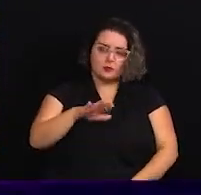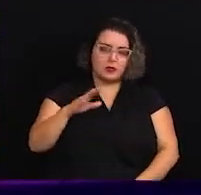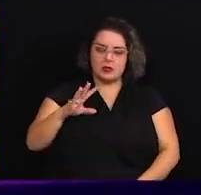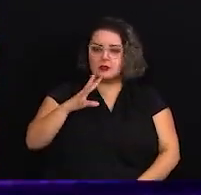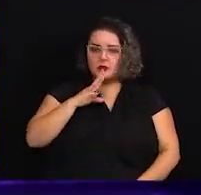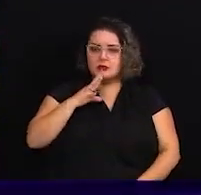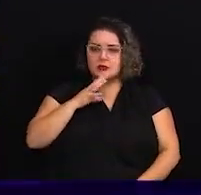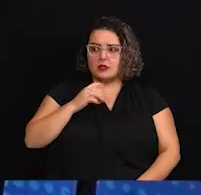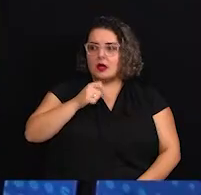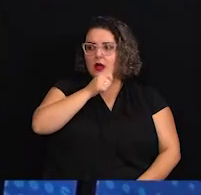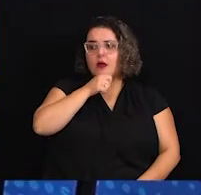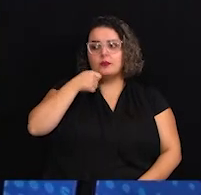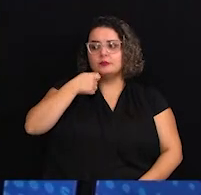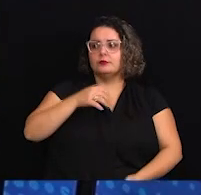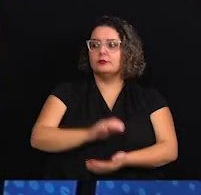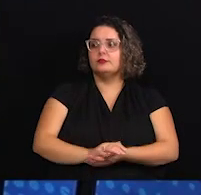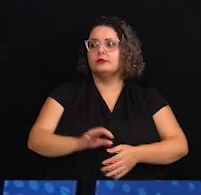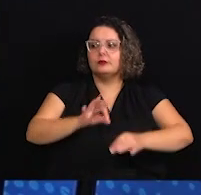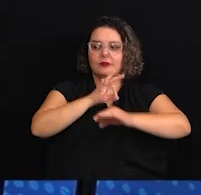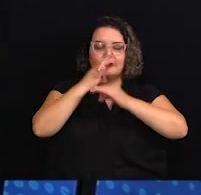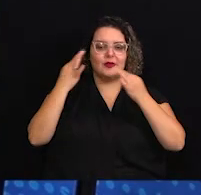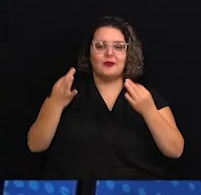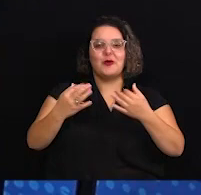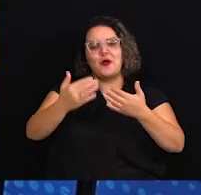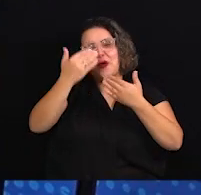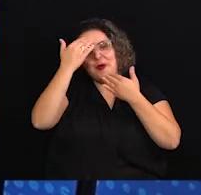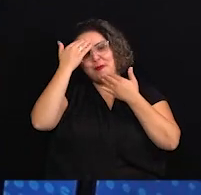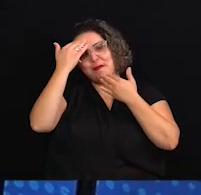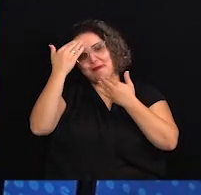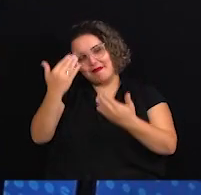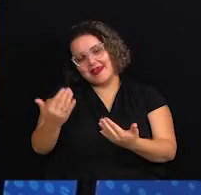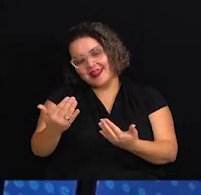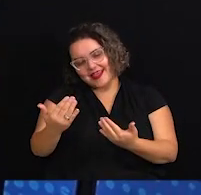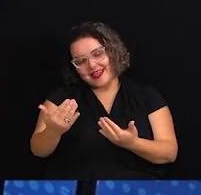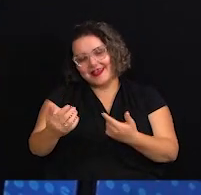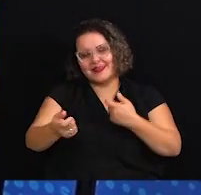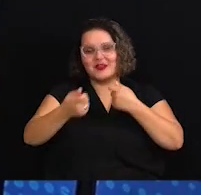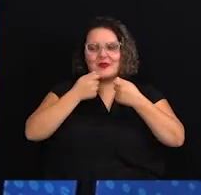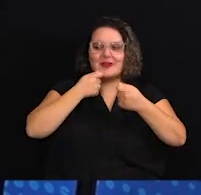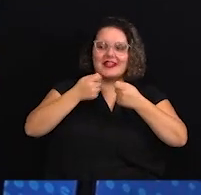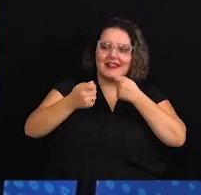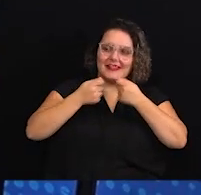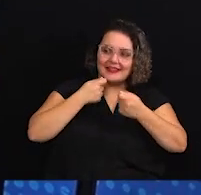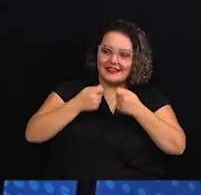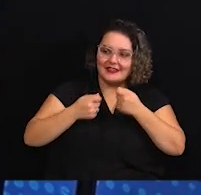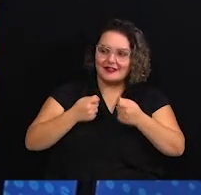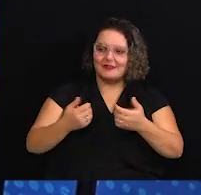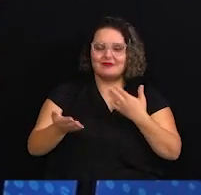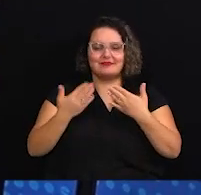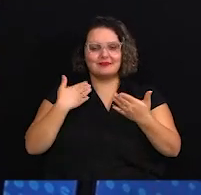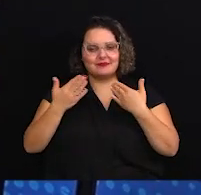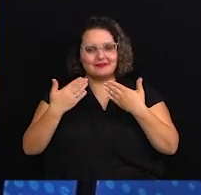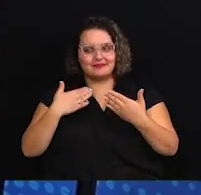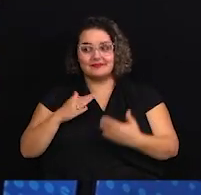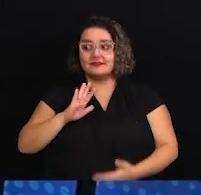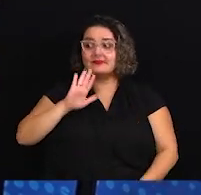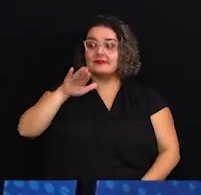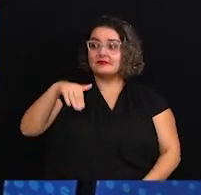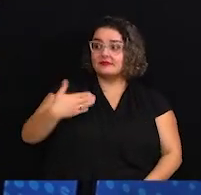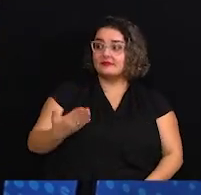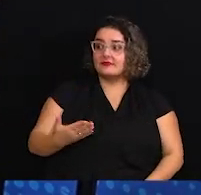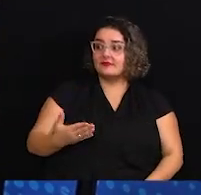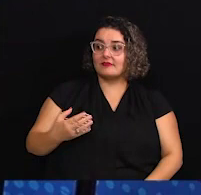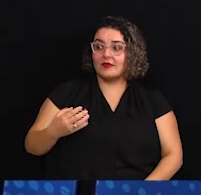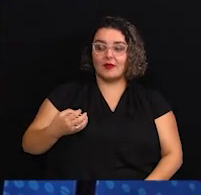A Amazon, Google. Perfeito. Muito obrigado aqui pela entrevista, por esse bate-papo. Quando é